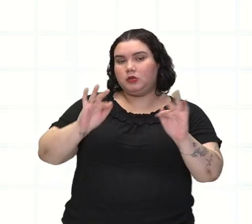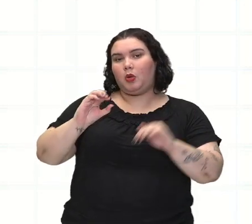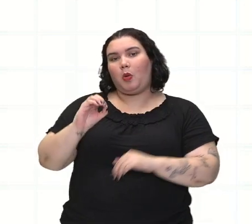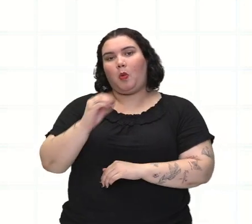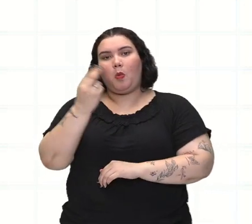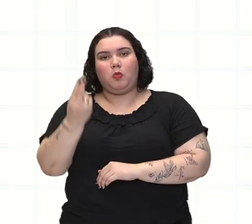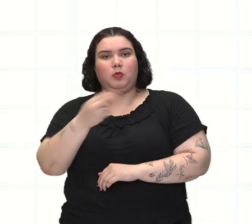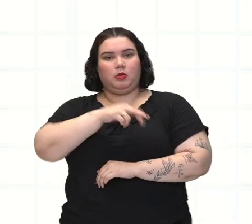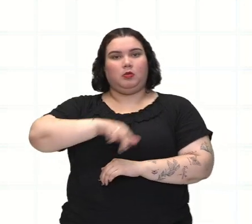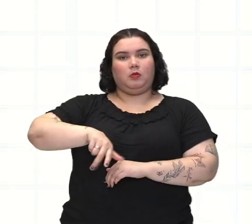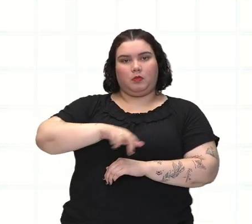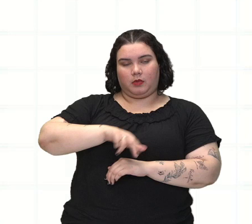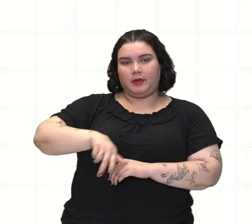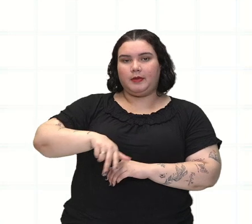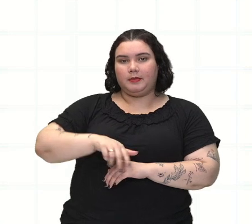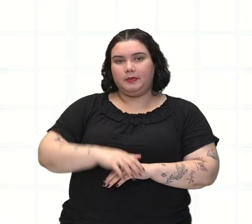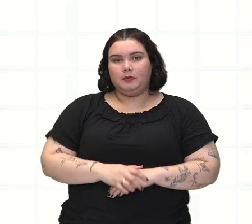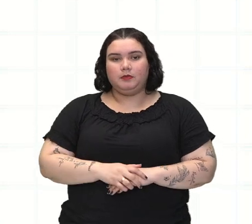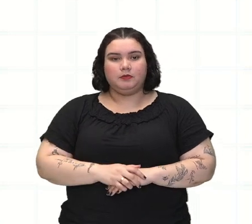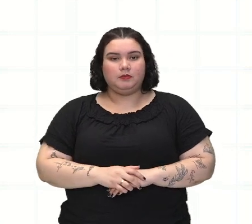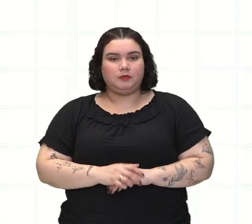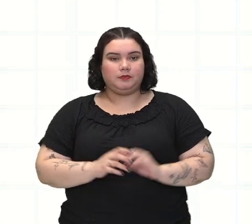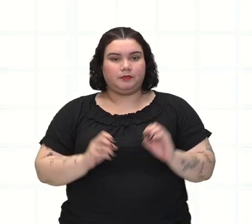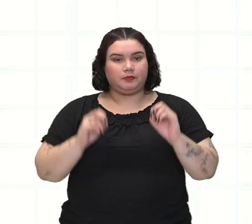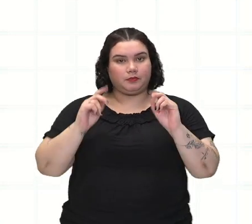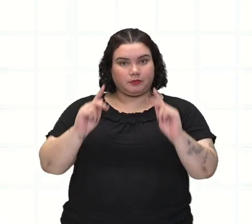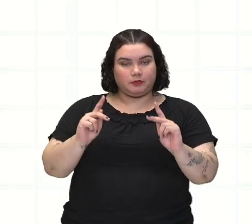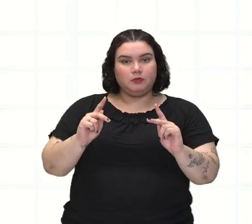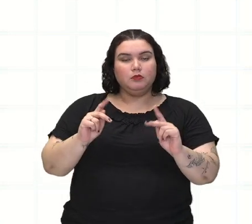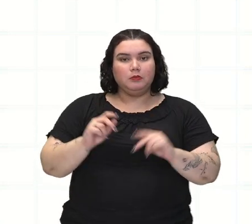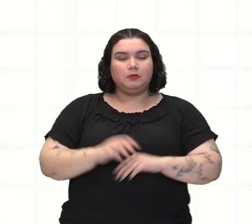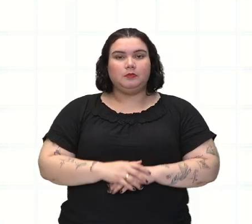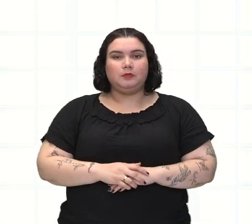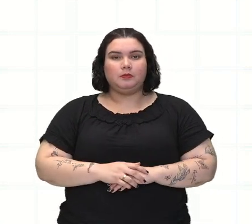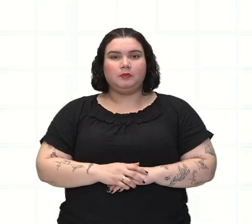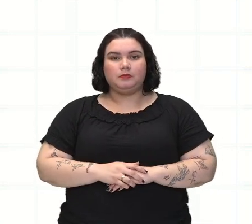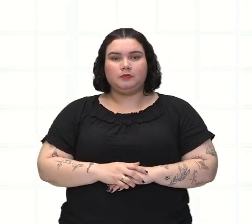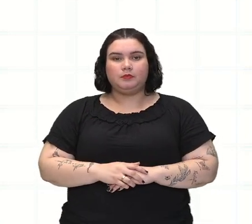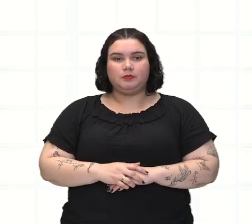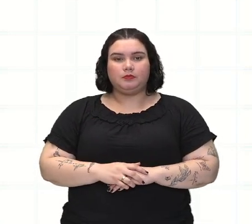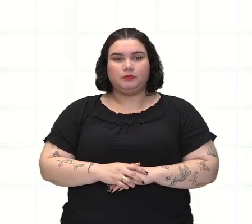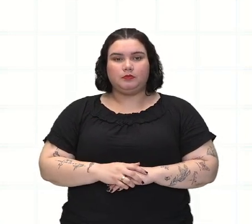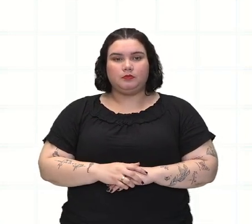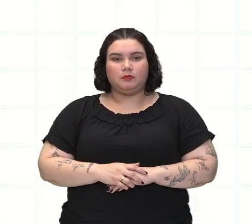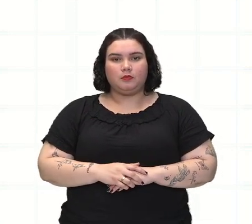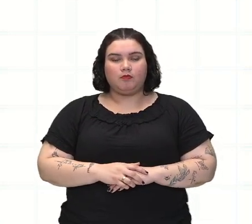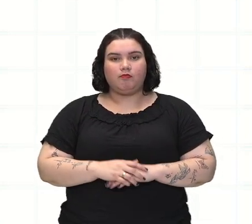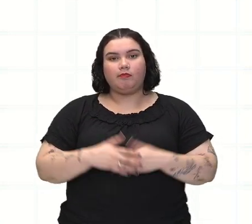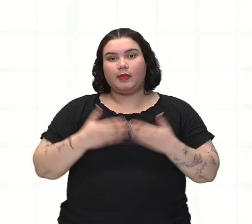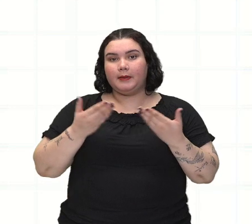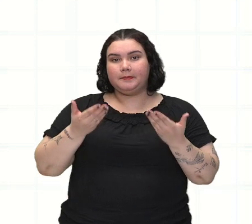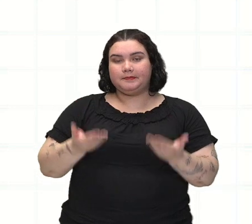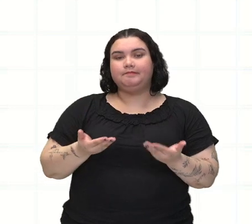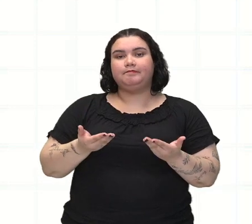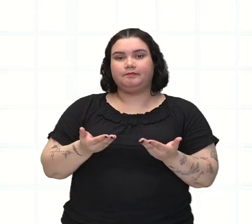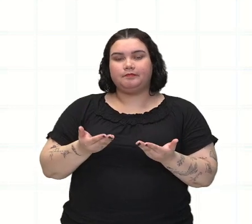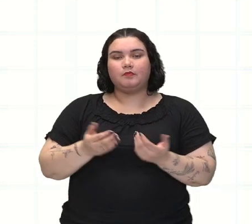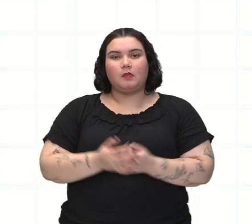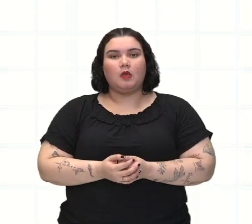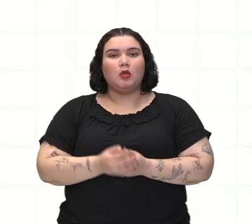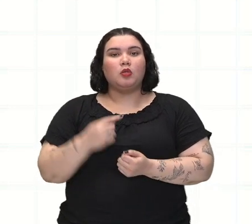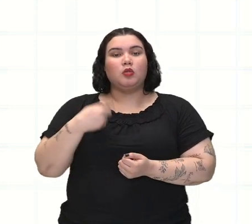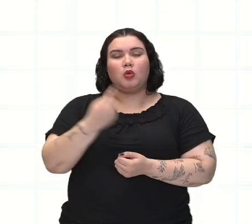frase ou não. Então, turmas, observem que quando nós trabalhamos com